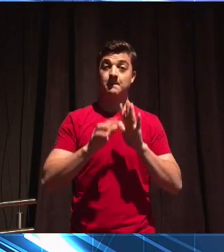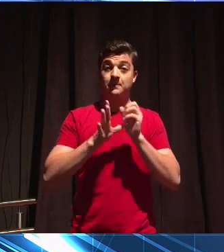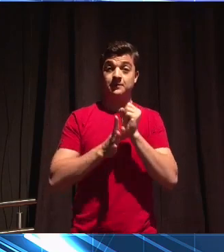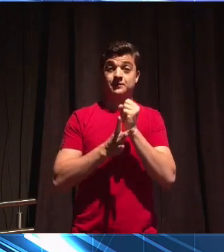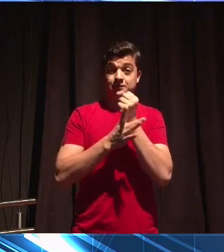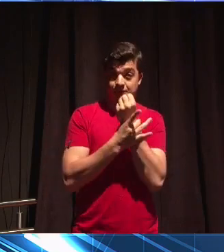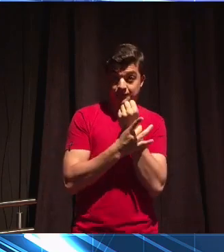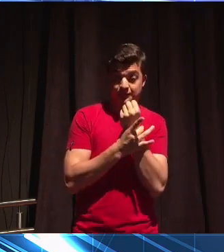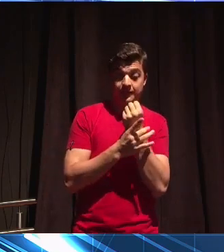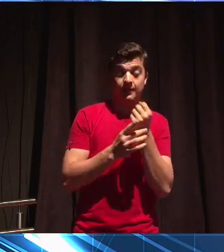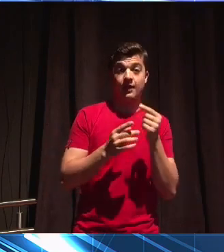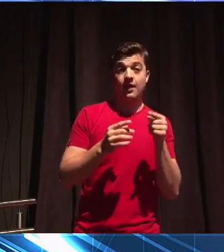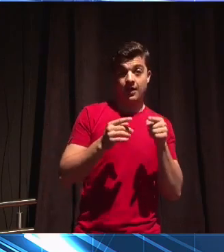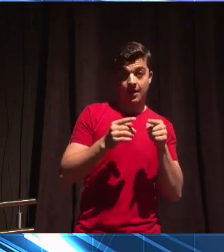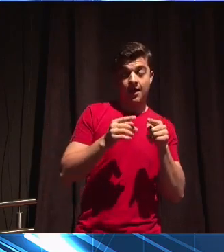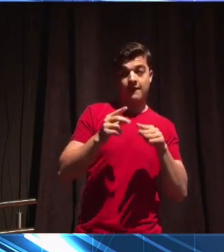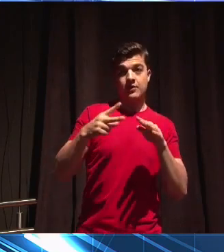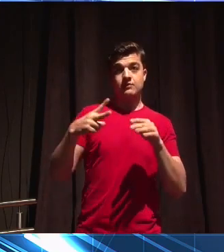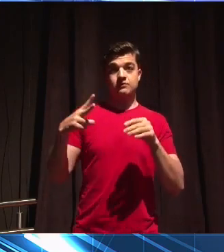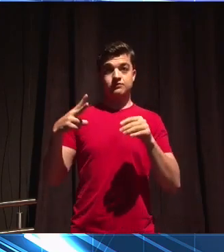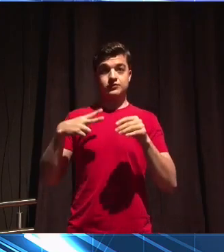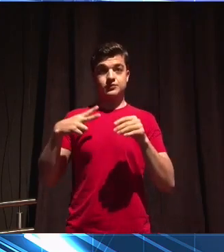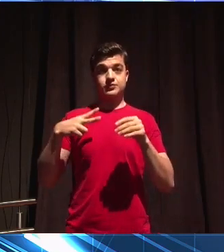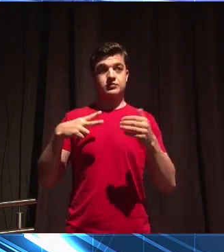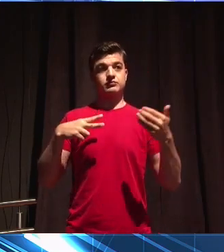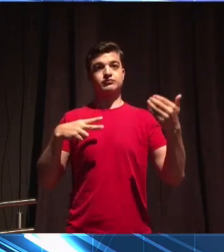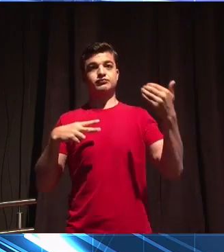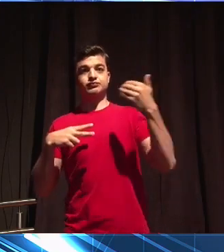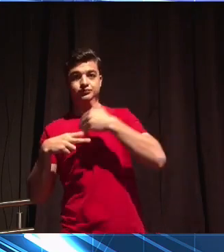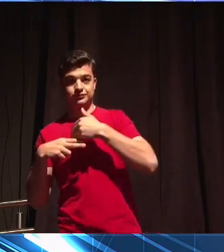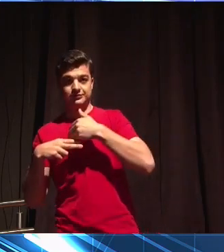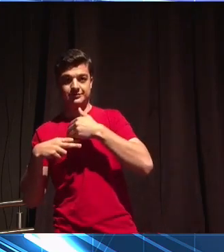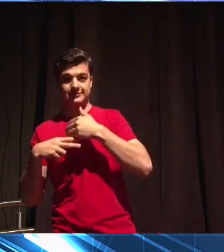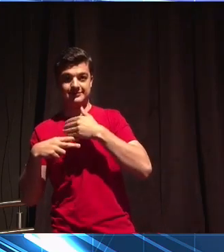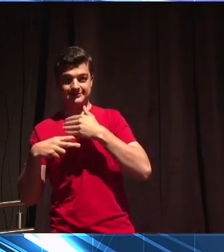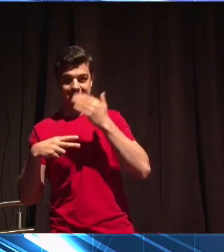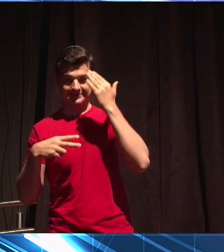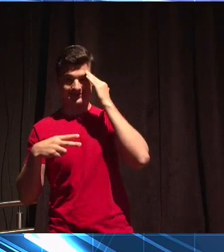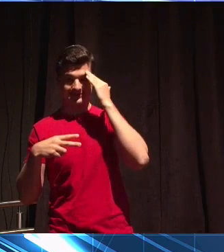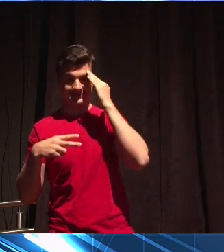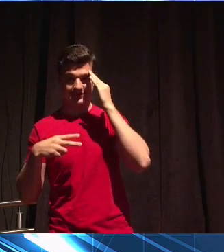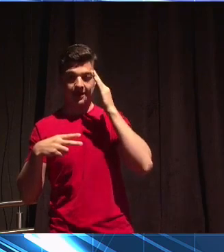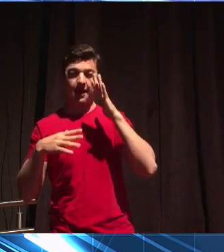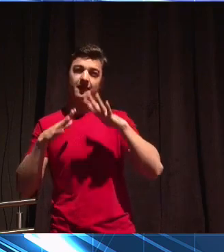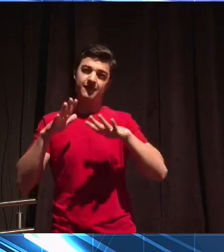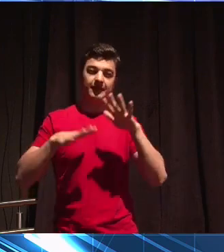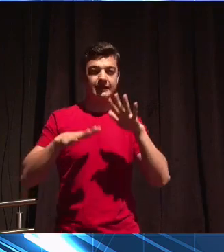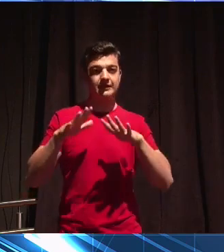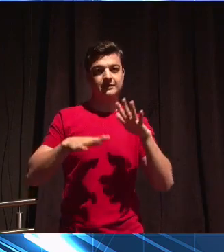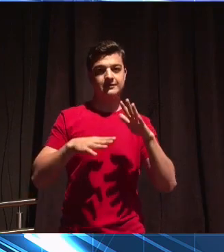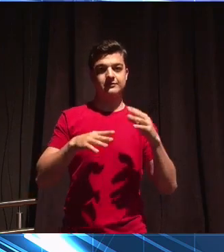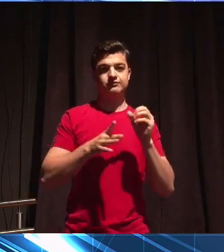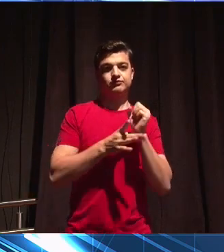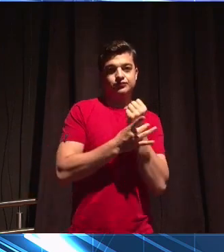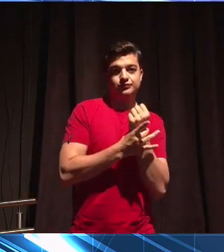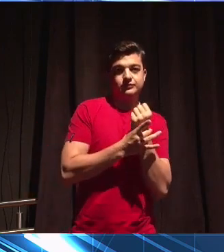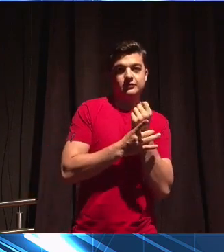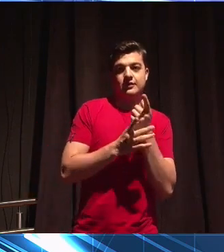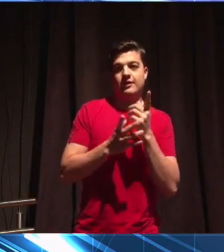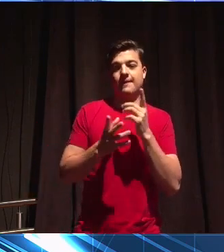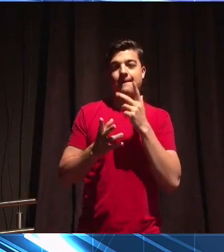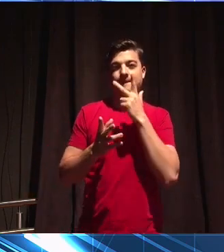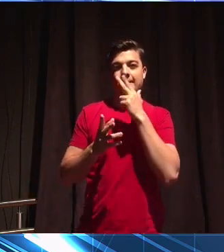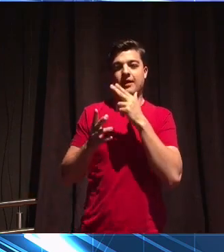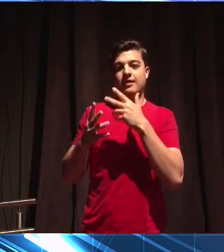privacidade, mas não necessariamente é uma questão de privacidade. Às vezes, sim, às vezes, não. Exemplo clássico de